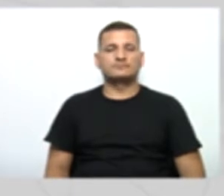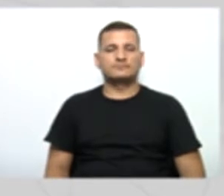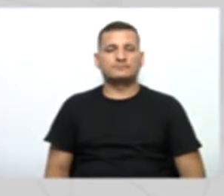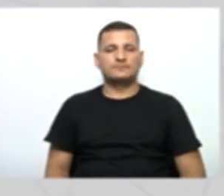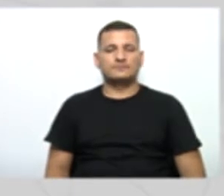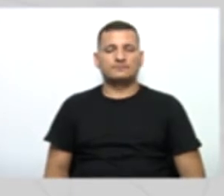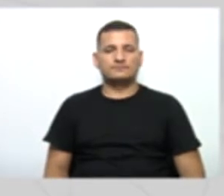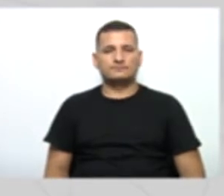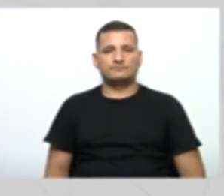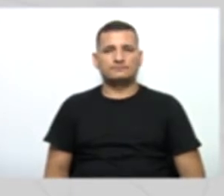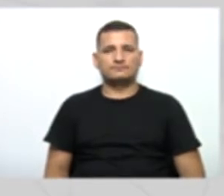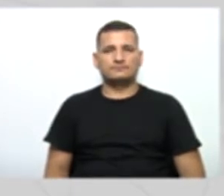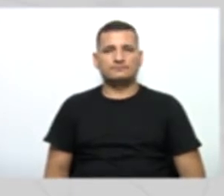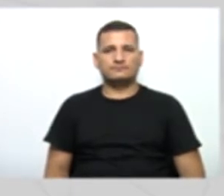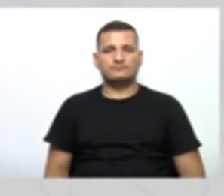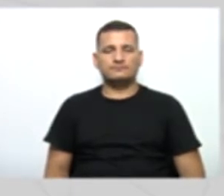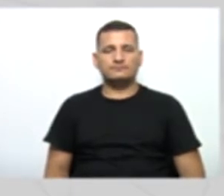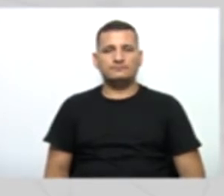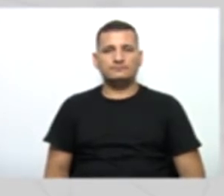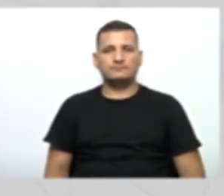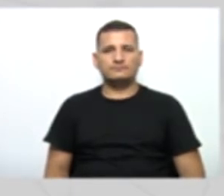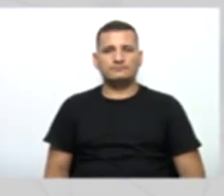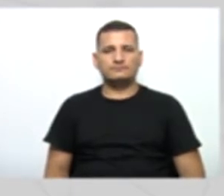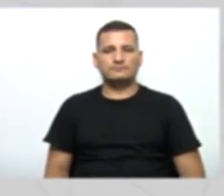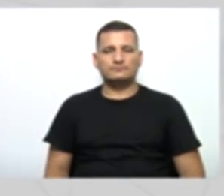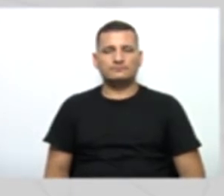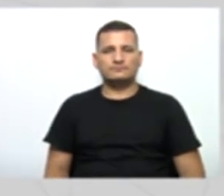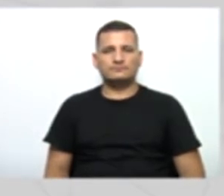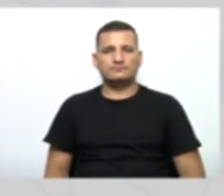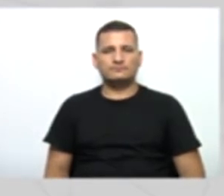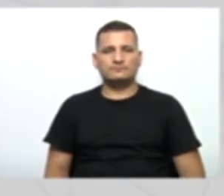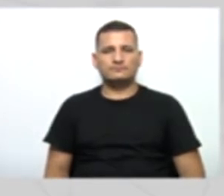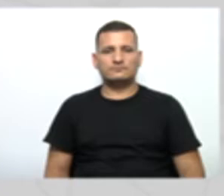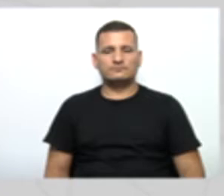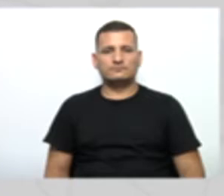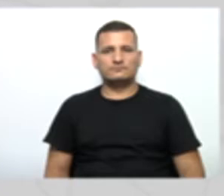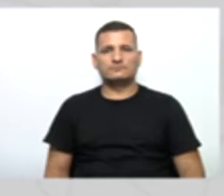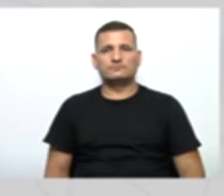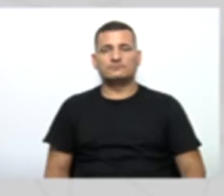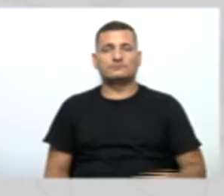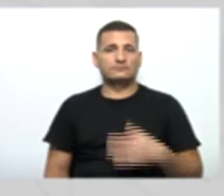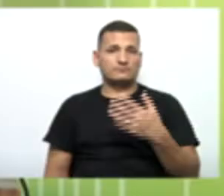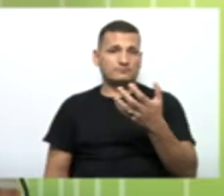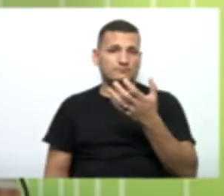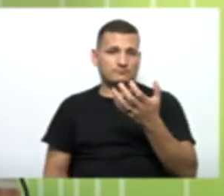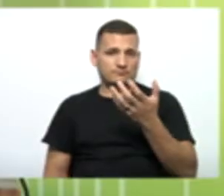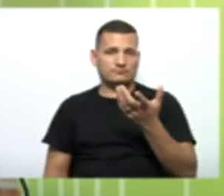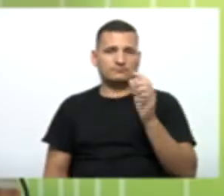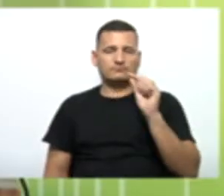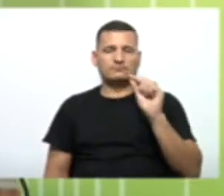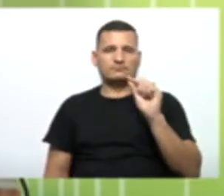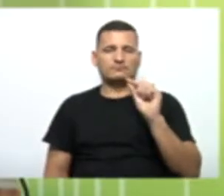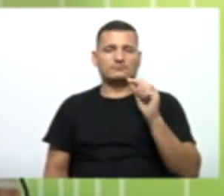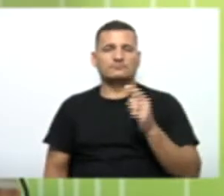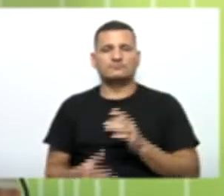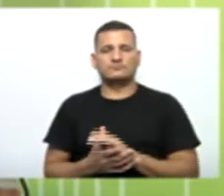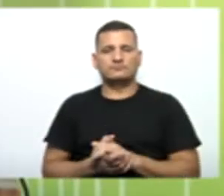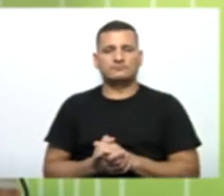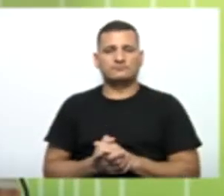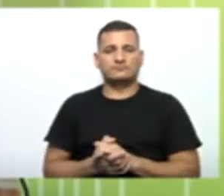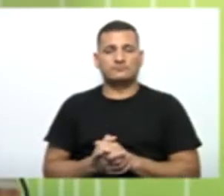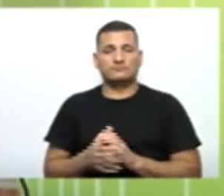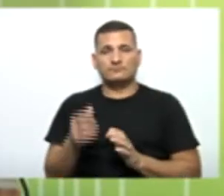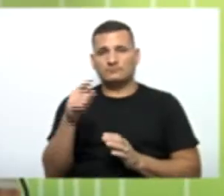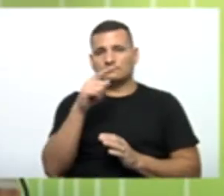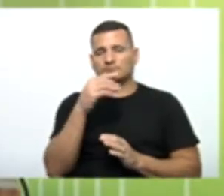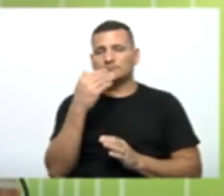né? Isso aí, professor, bem exemplificado. E eu quero que vocês venham aqui comigo, ó. Já que vocês pediram